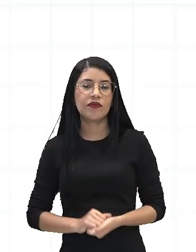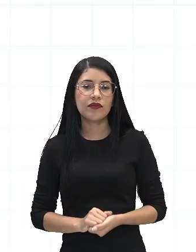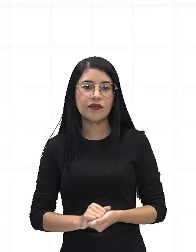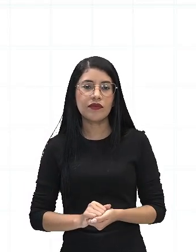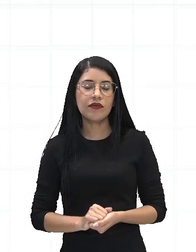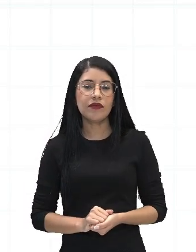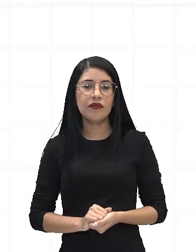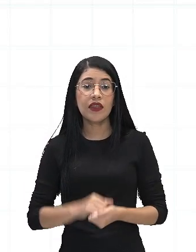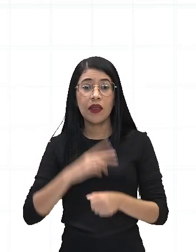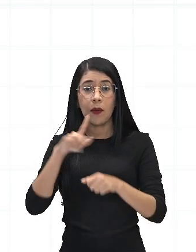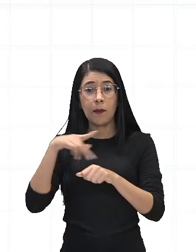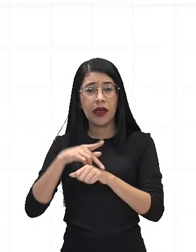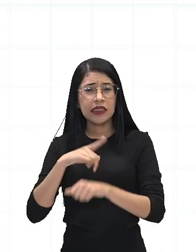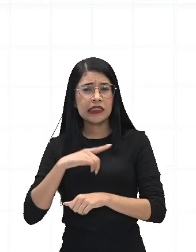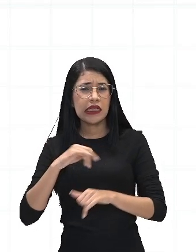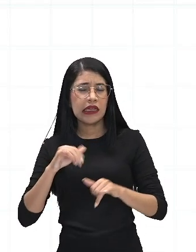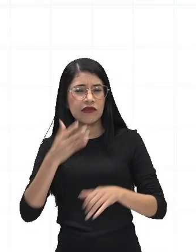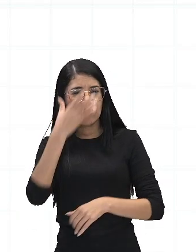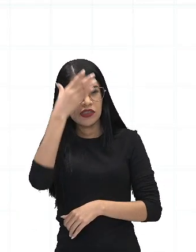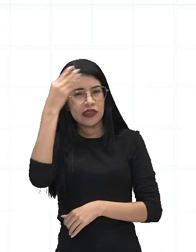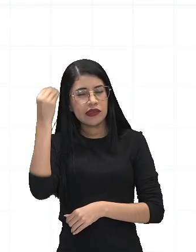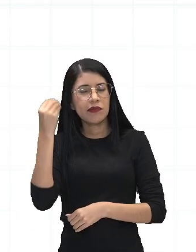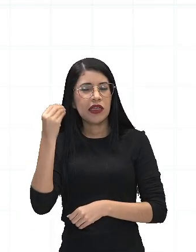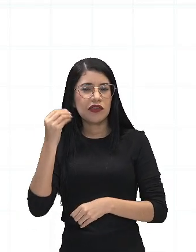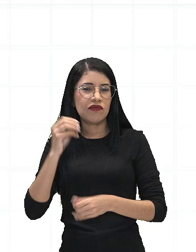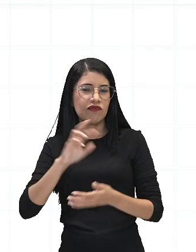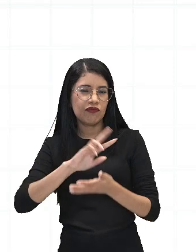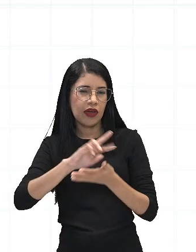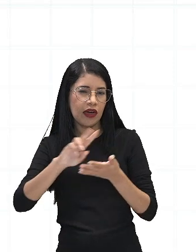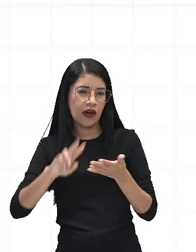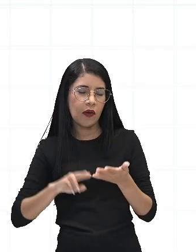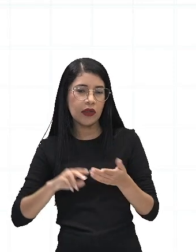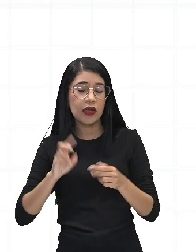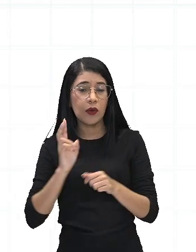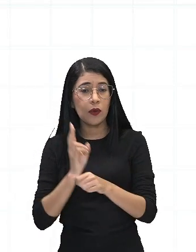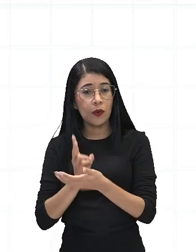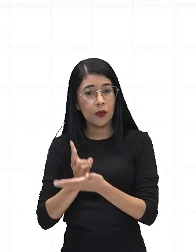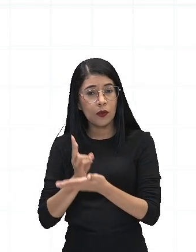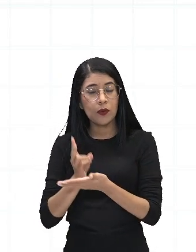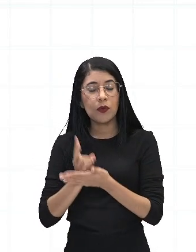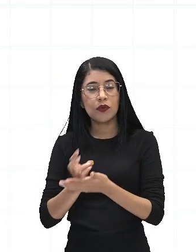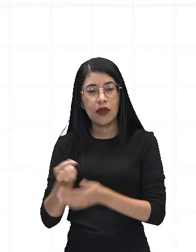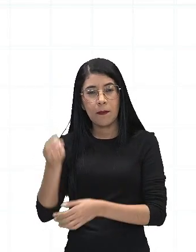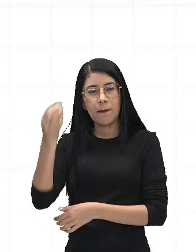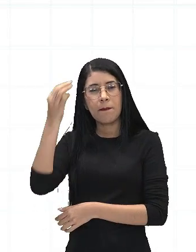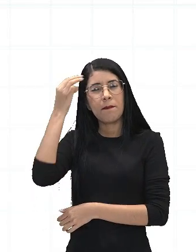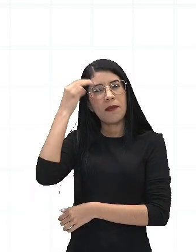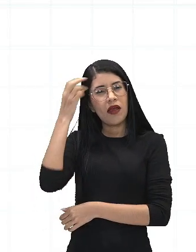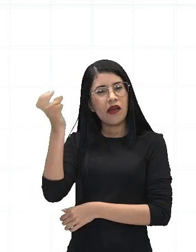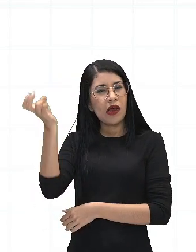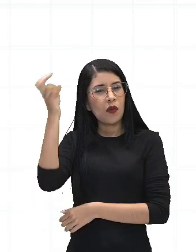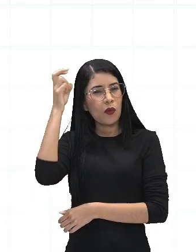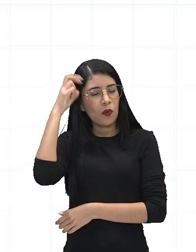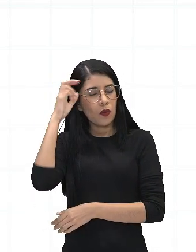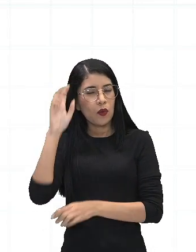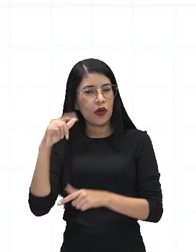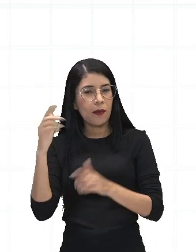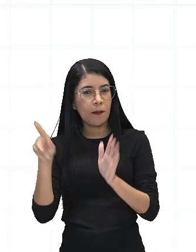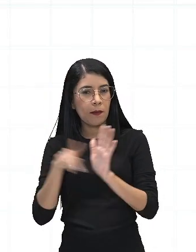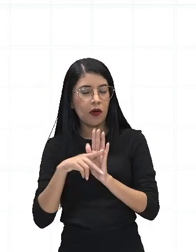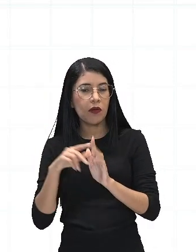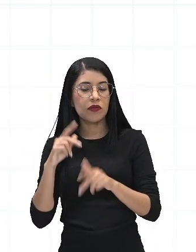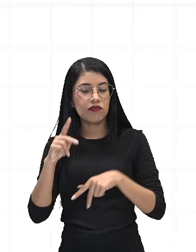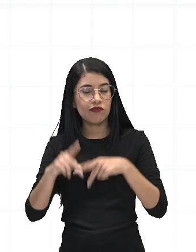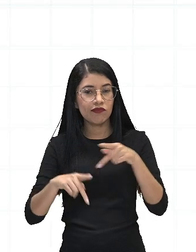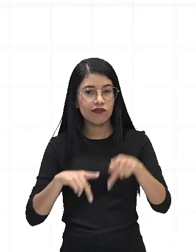um país que sofre de amnésia seletiva, preservar a memória e a cultura de